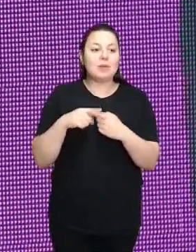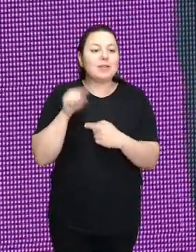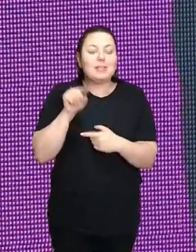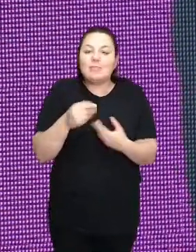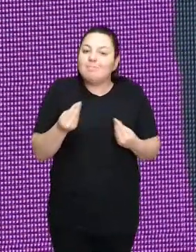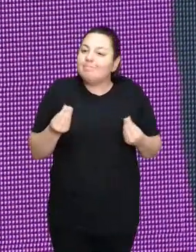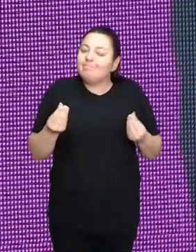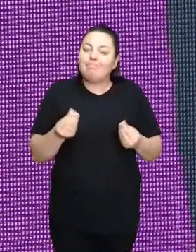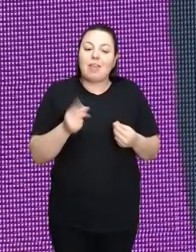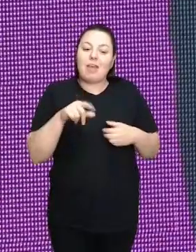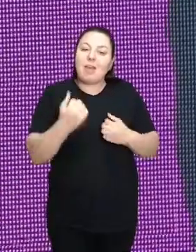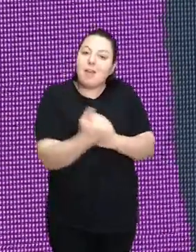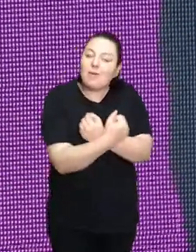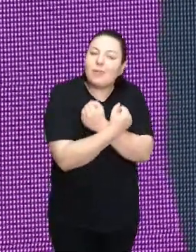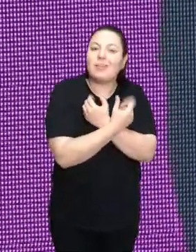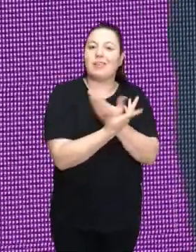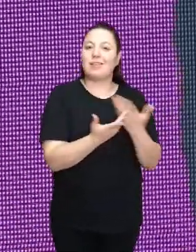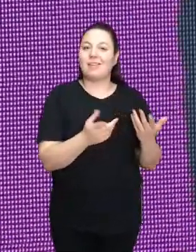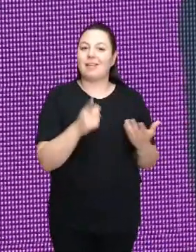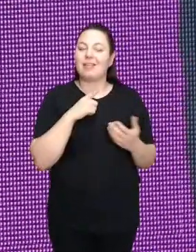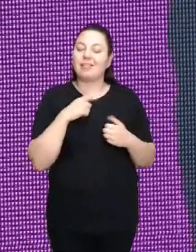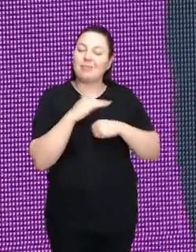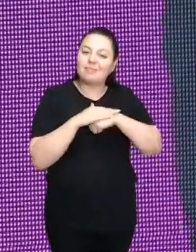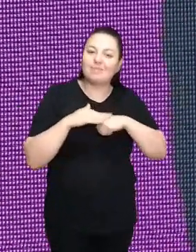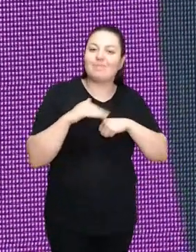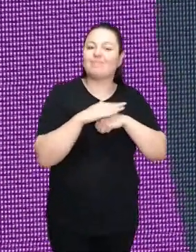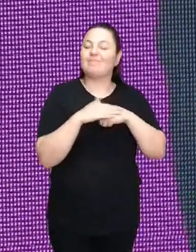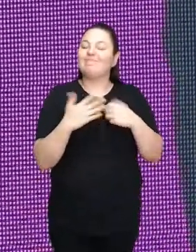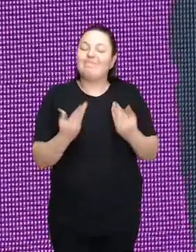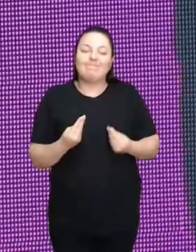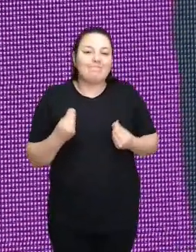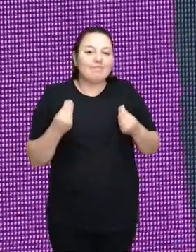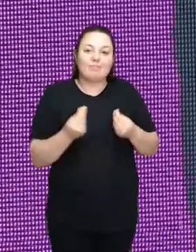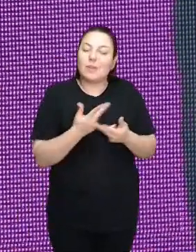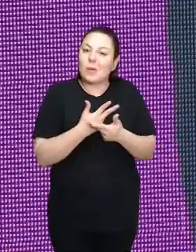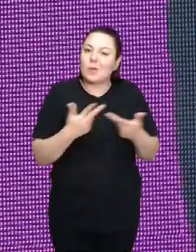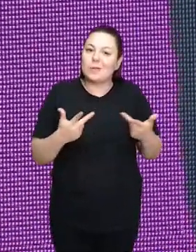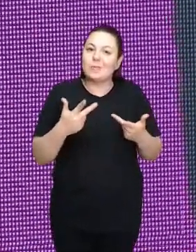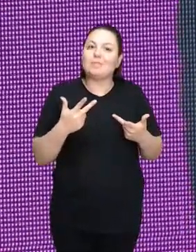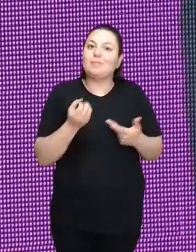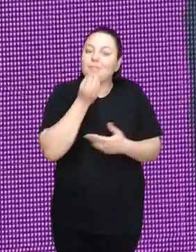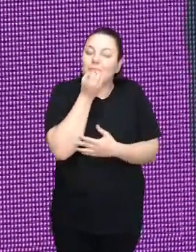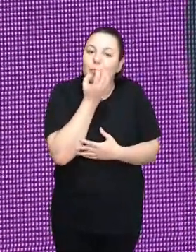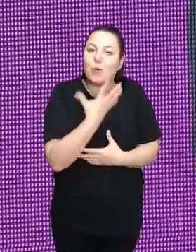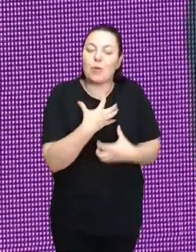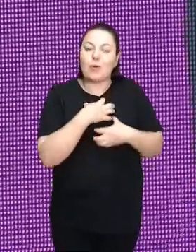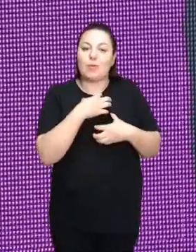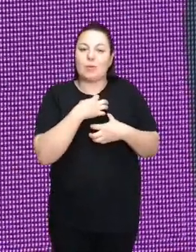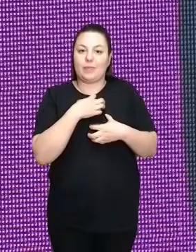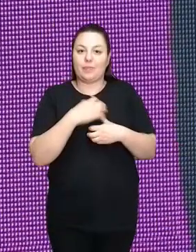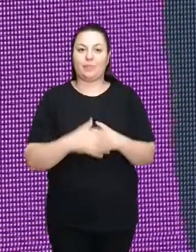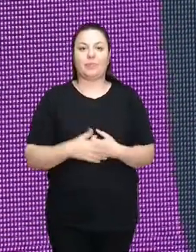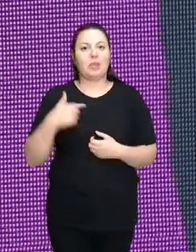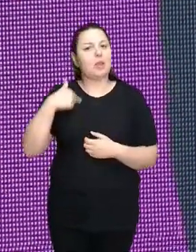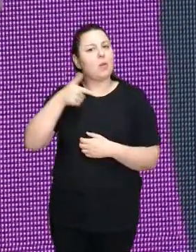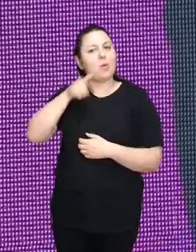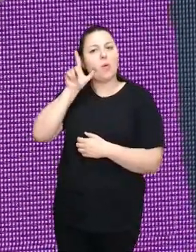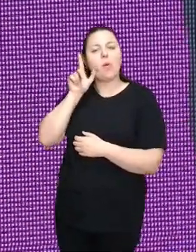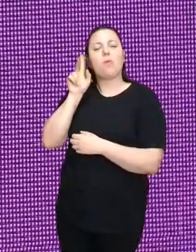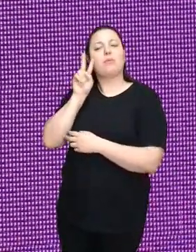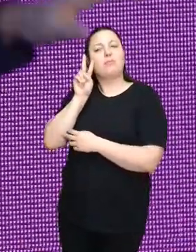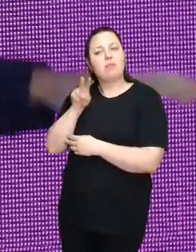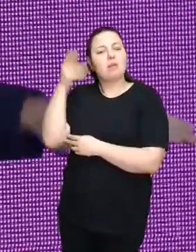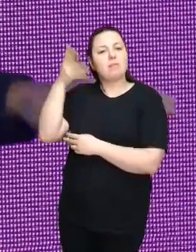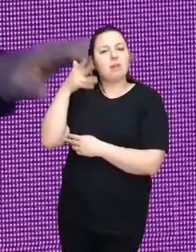acolhedor, sabe? Tem afeto, tem vigor, é uma coisa muito rica. Ontem eu estava aqui assistindo o Edgar Gouveia e ele falava para a gente esquecer um pouco